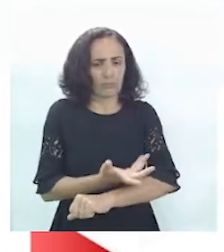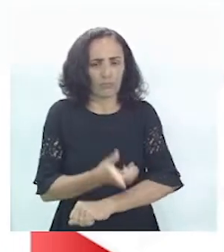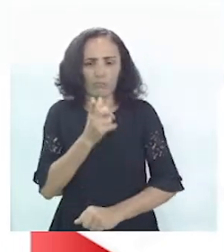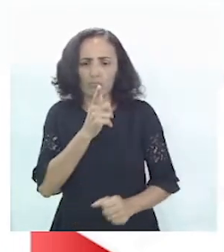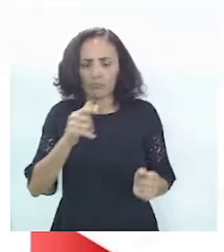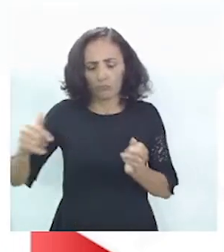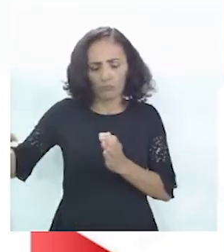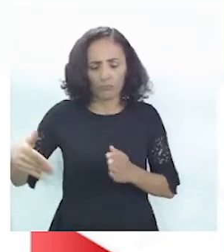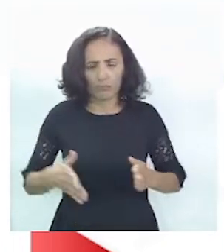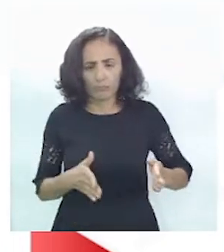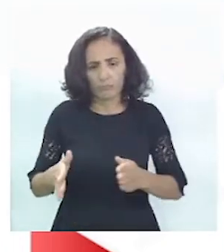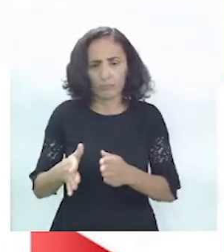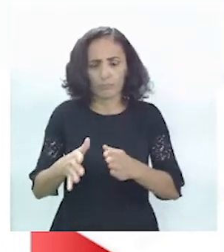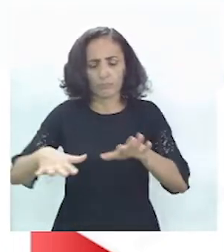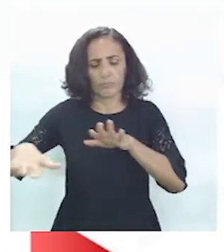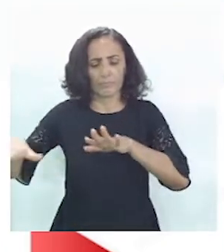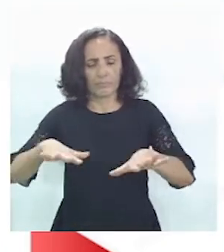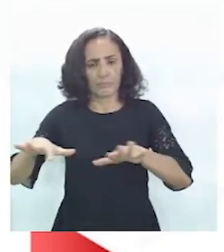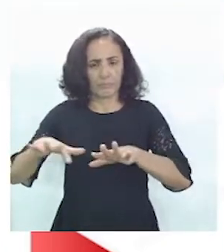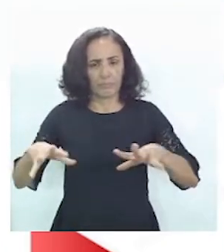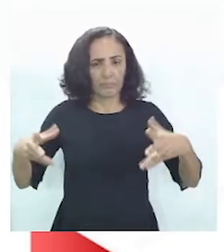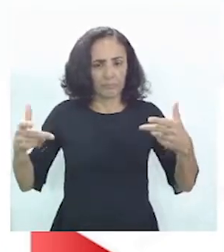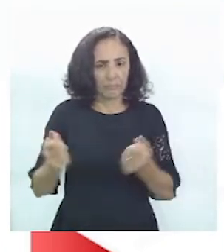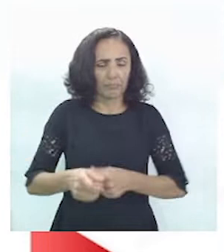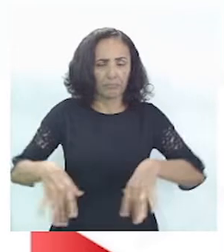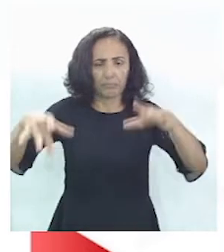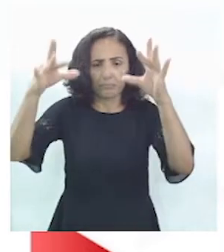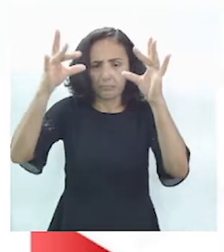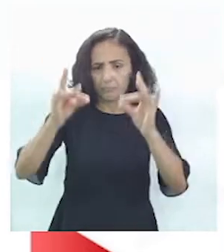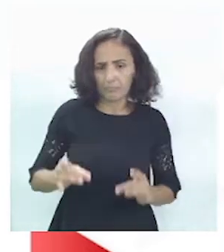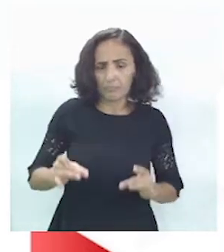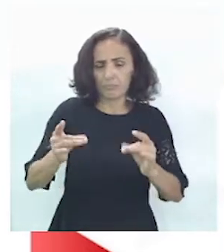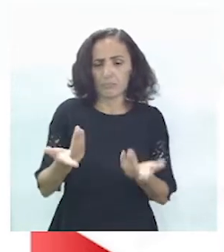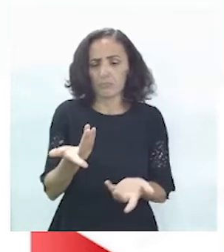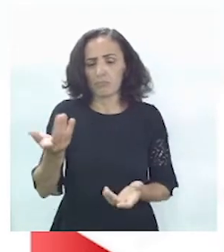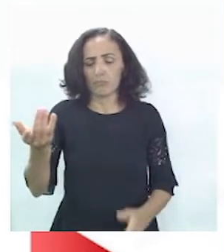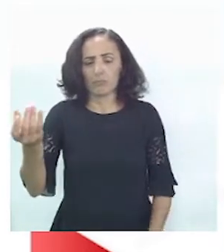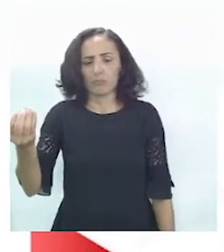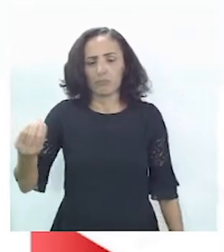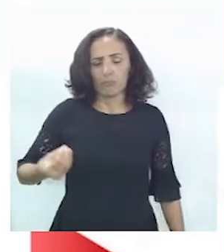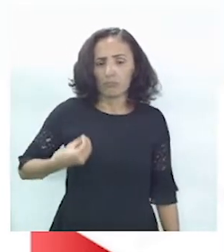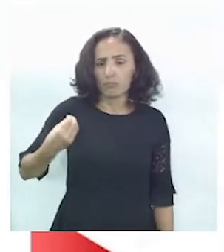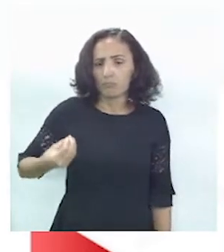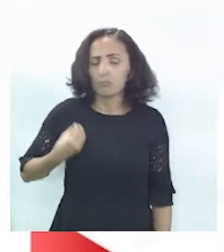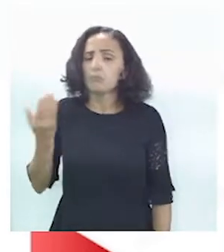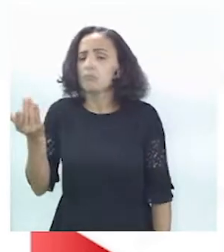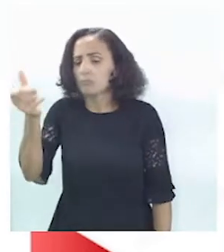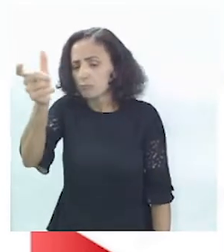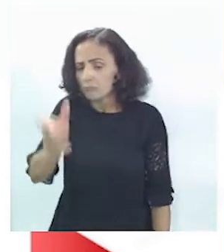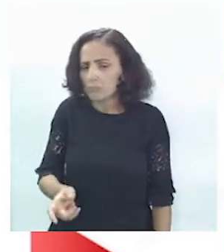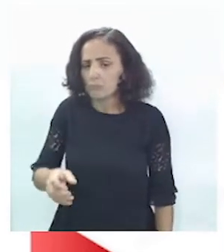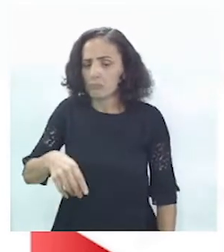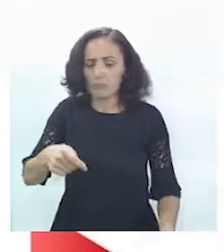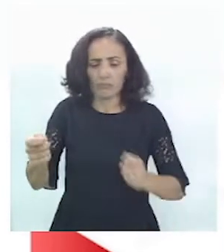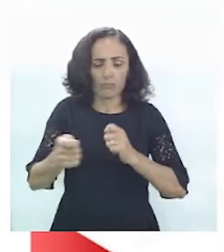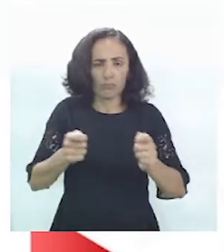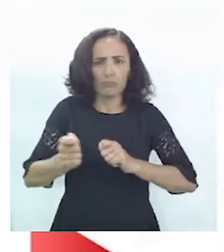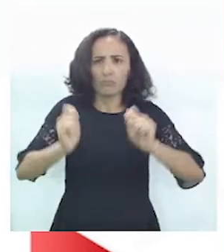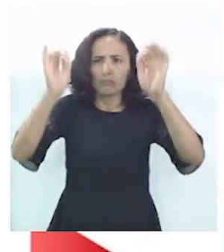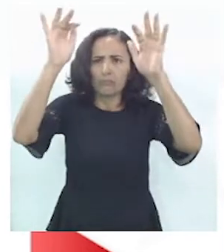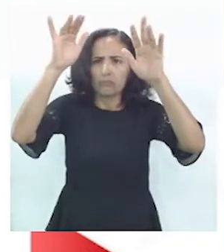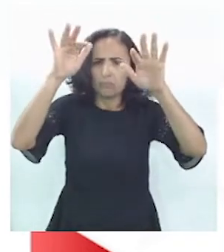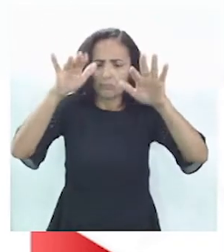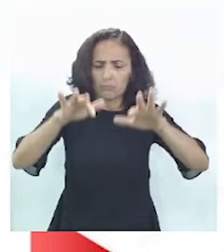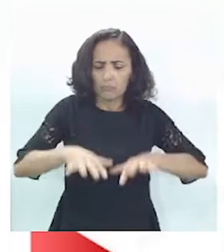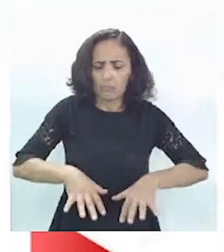barragens, isso mantendo o equilíbrio da mesma, recuperação de espécies em extinção, controle de cheia.